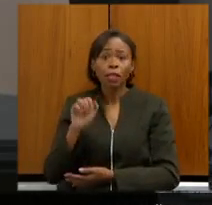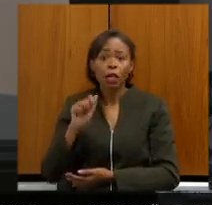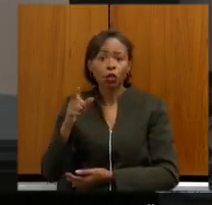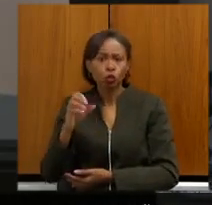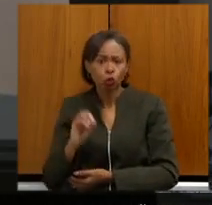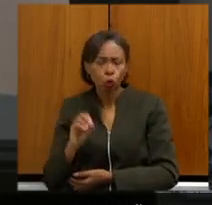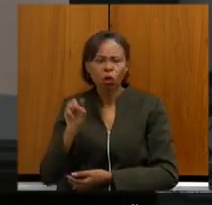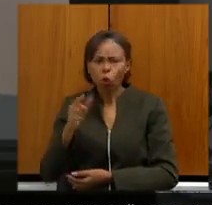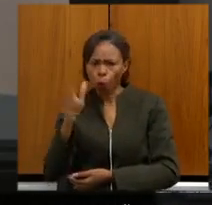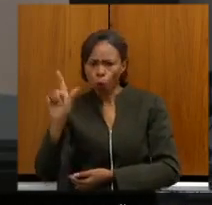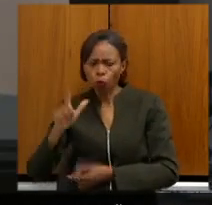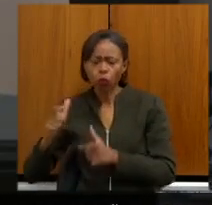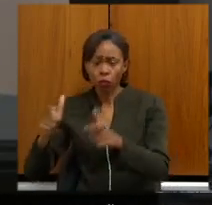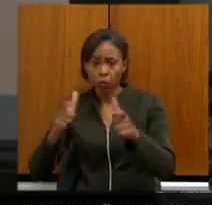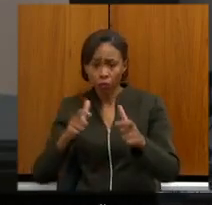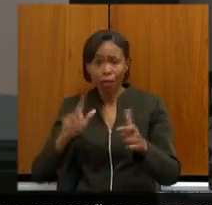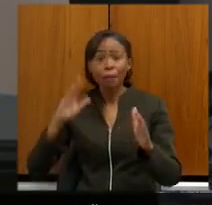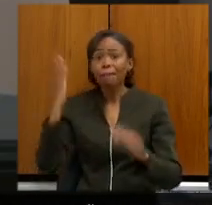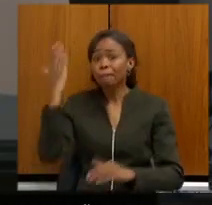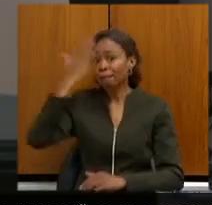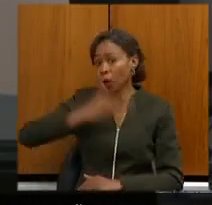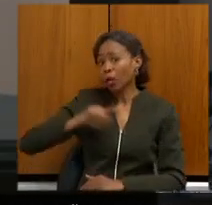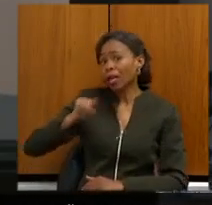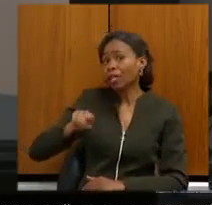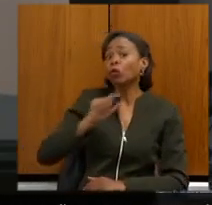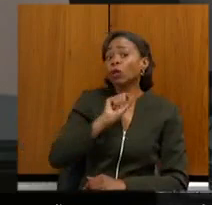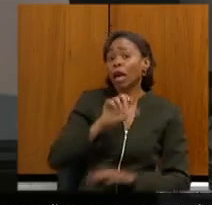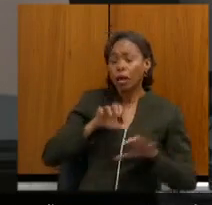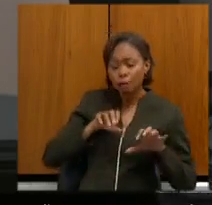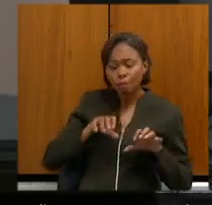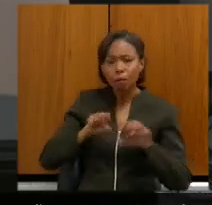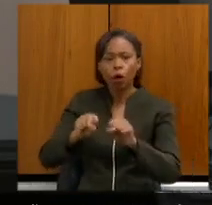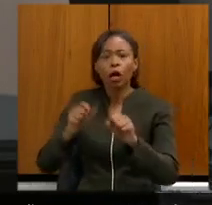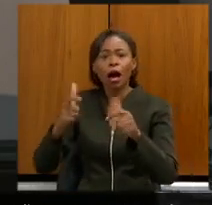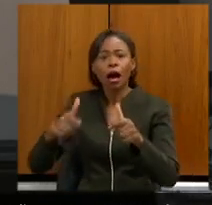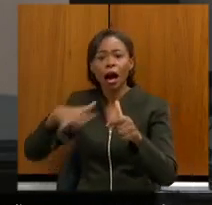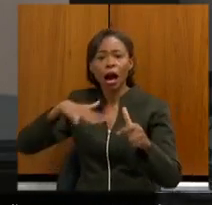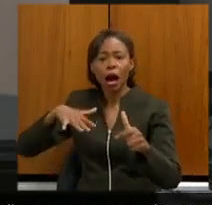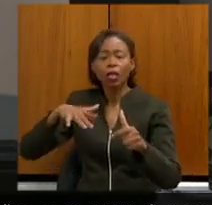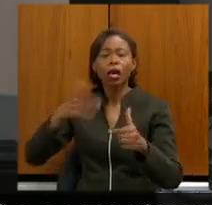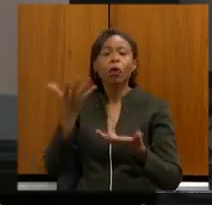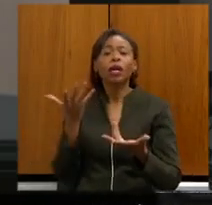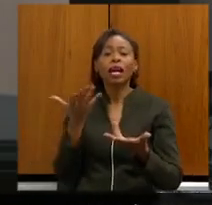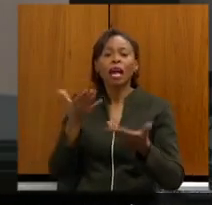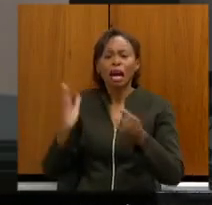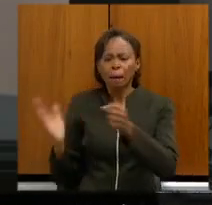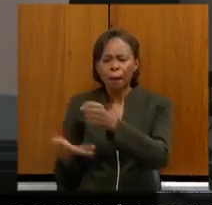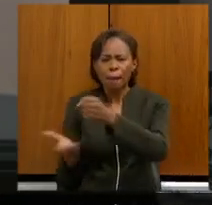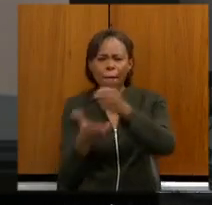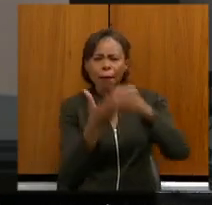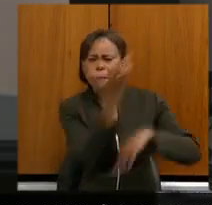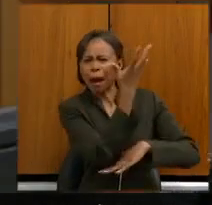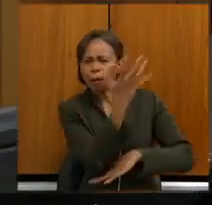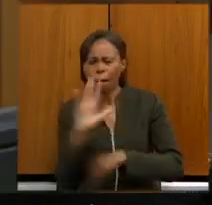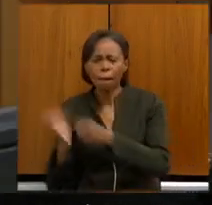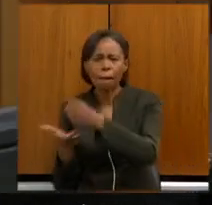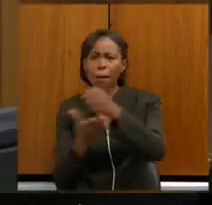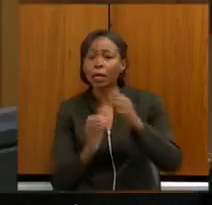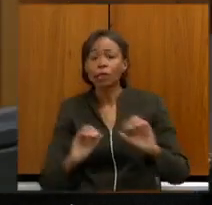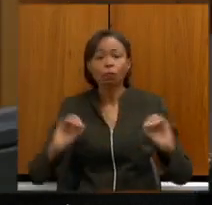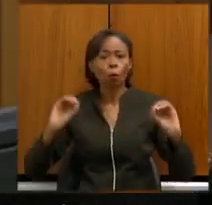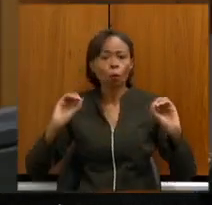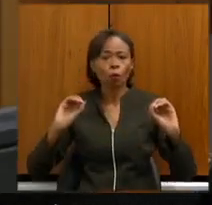onde comprovadamente depois onde eles ocuparam a área o desmatamento foi zero se a gente falou que despeja a zero quando